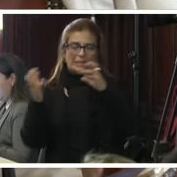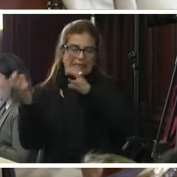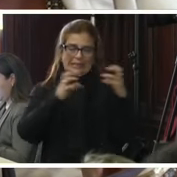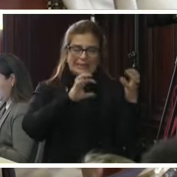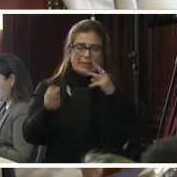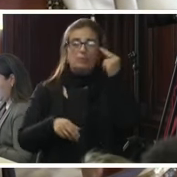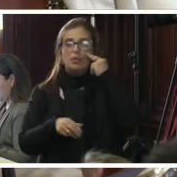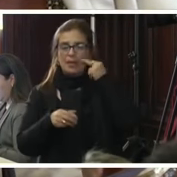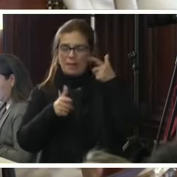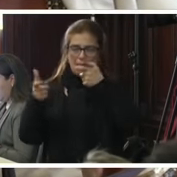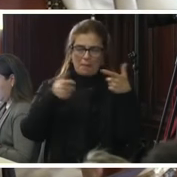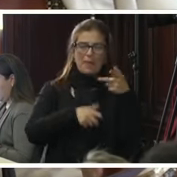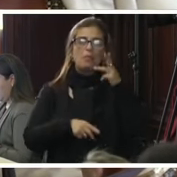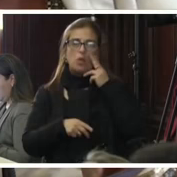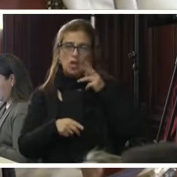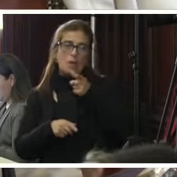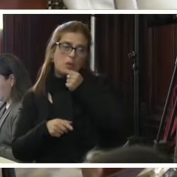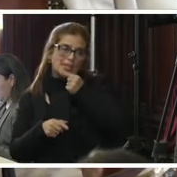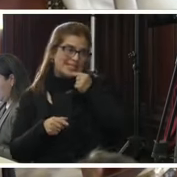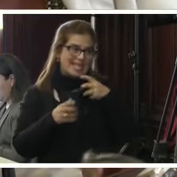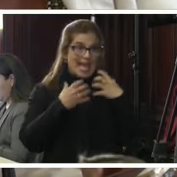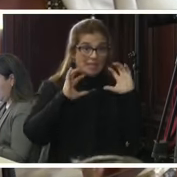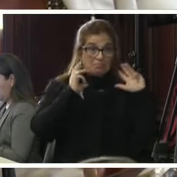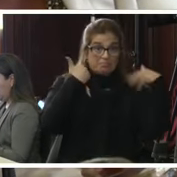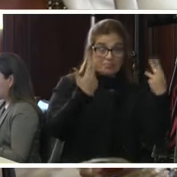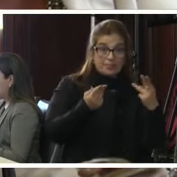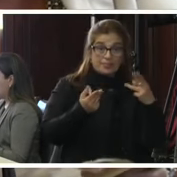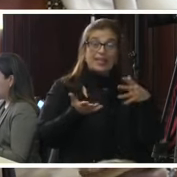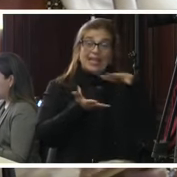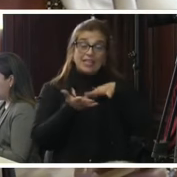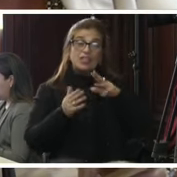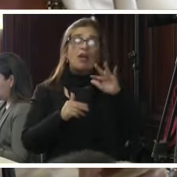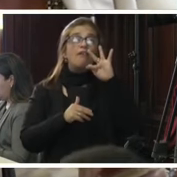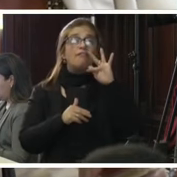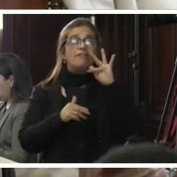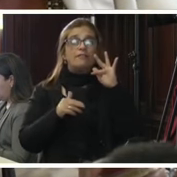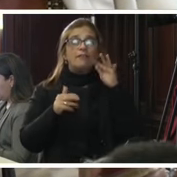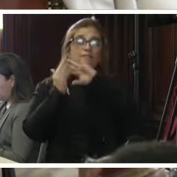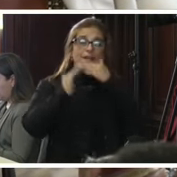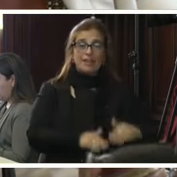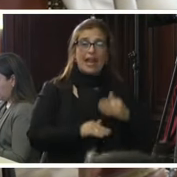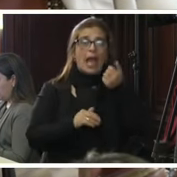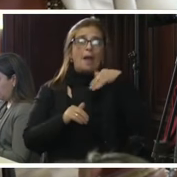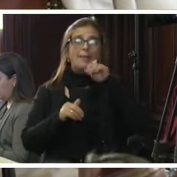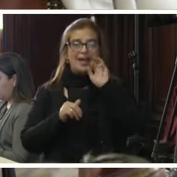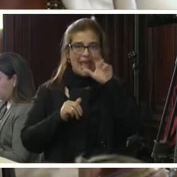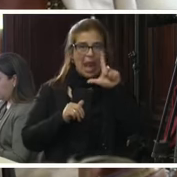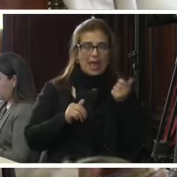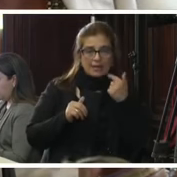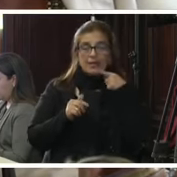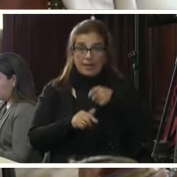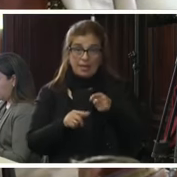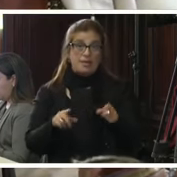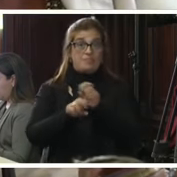e grupos armados. No conjunto de favelas da Maré, os dados apontam que os alunos ficaram um mês letivo sem